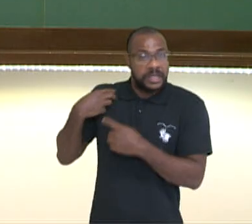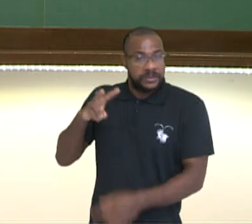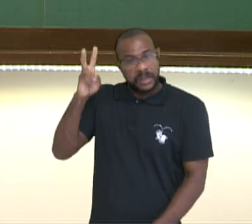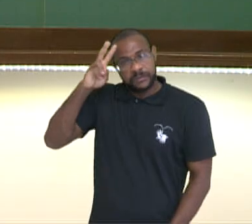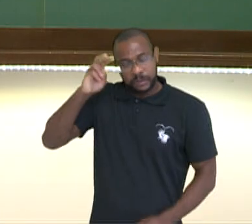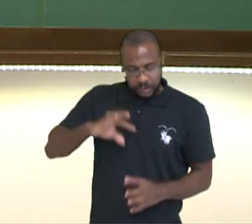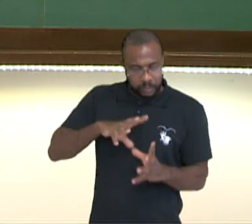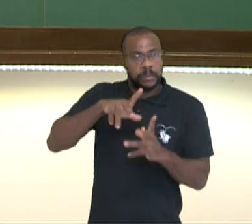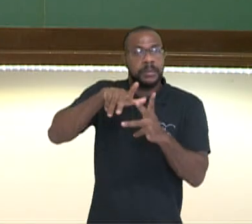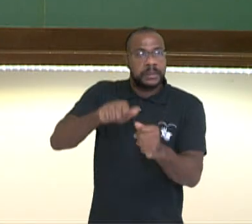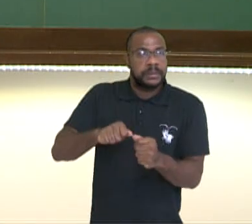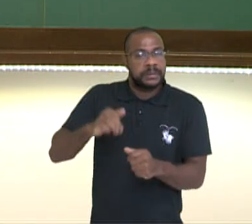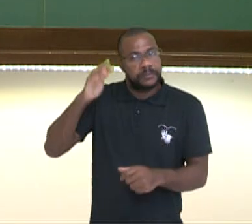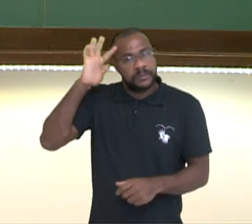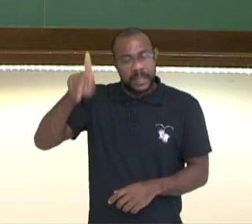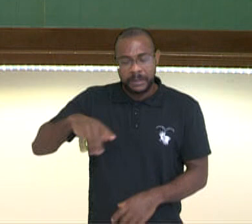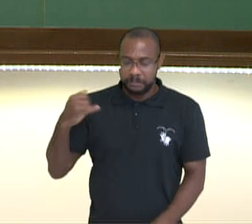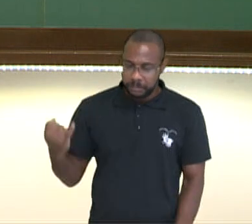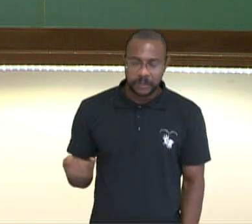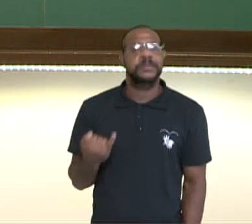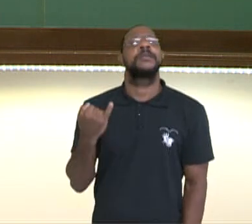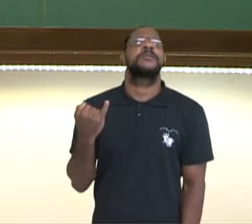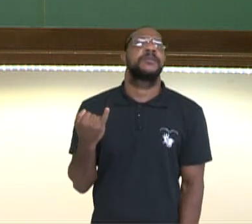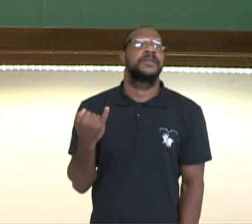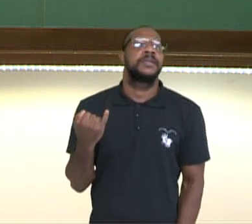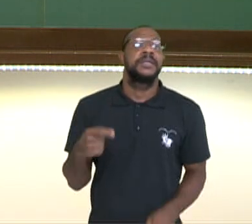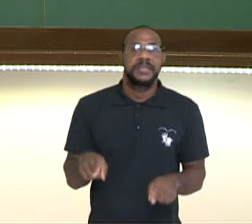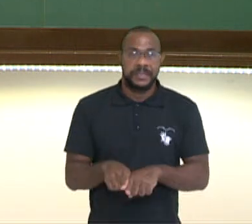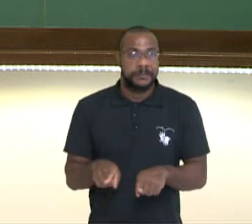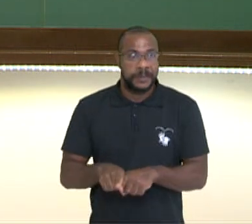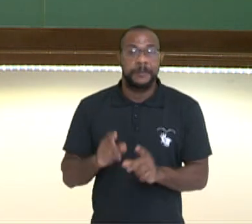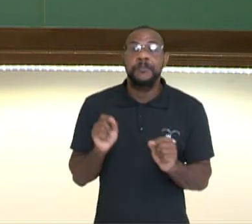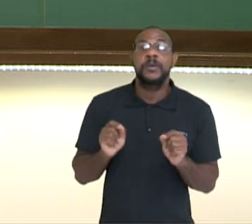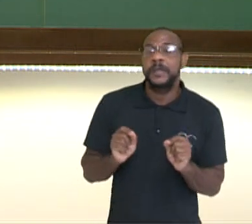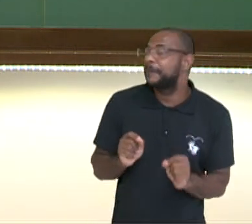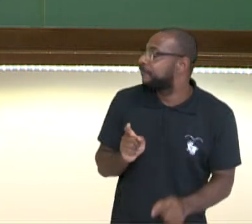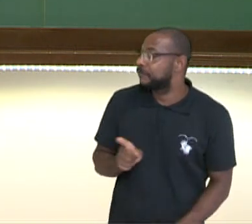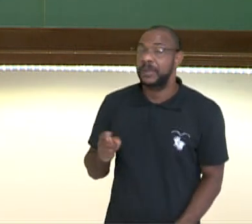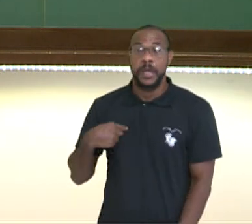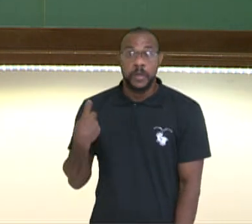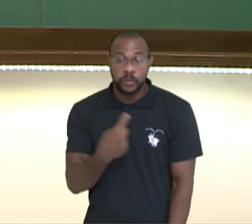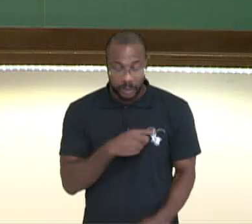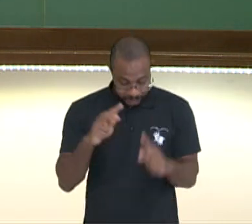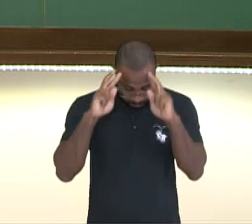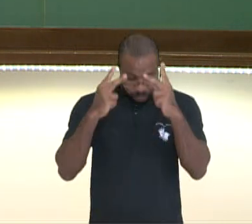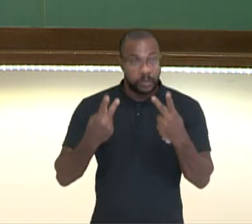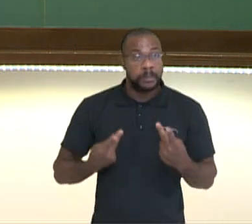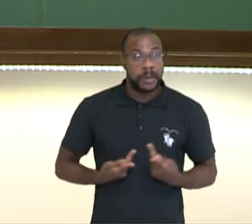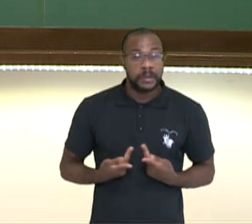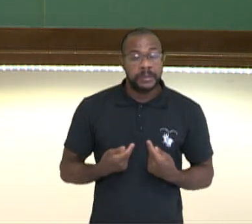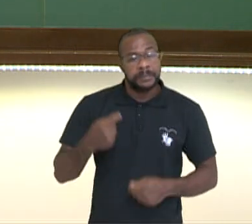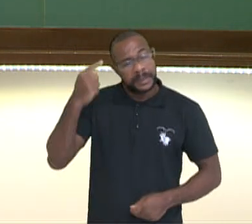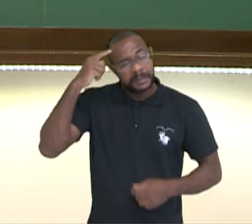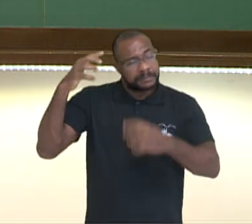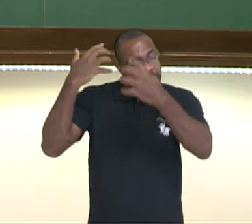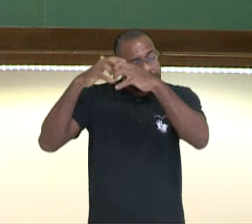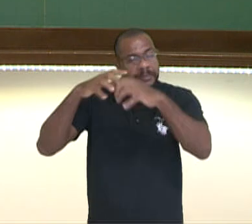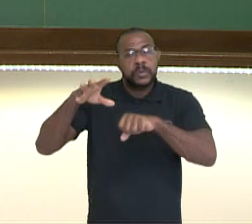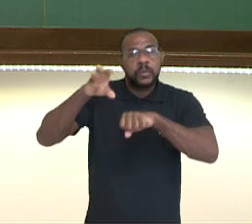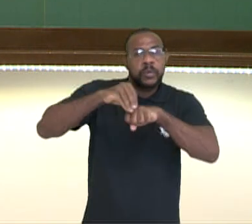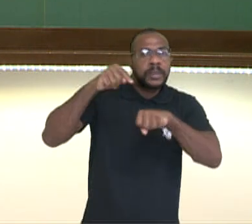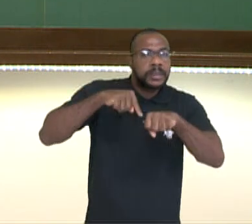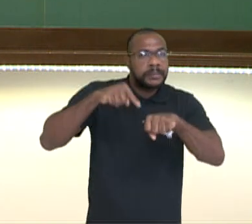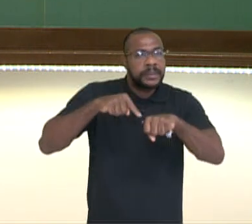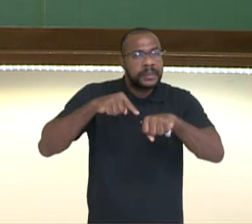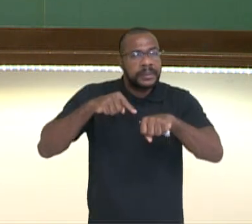humanidade, na história da filosofia, é tão importante, que coloca um lugar em que nós, seres humanos, refletimos sobre o conhecimento e buscamos